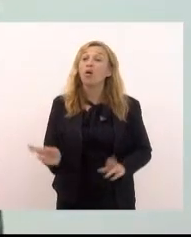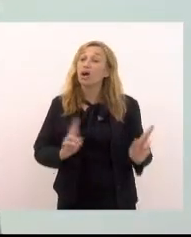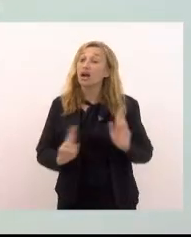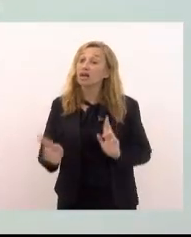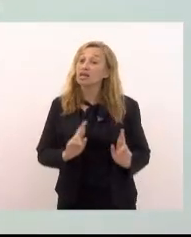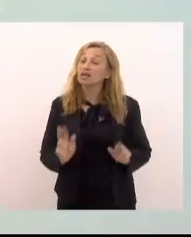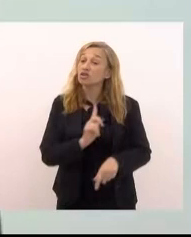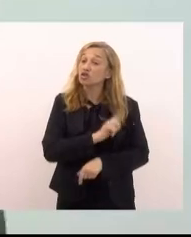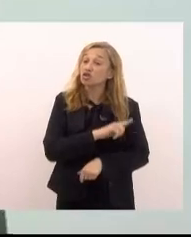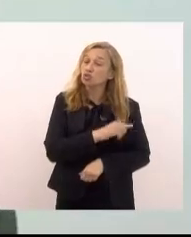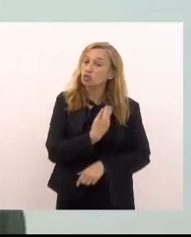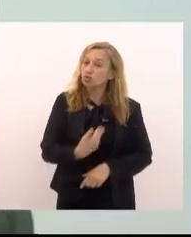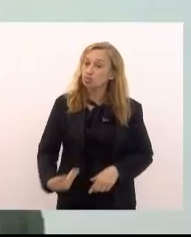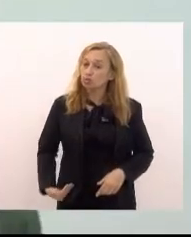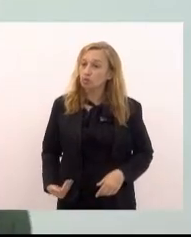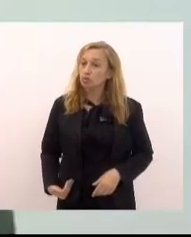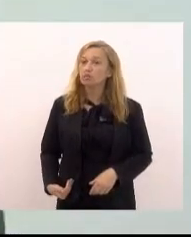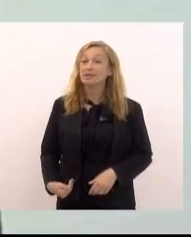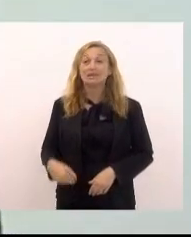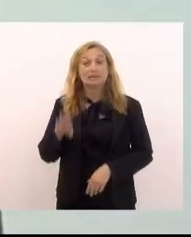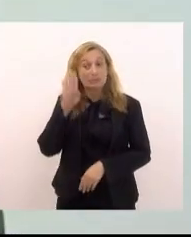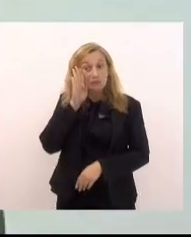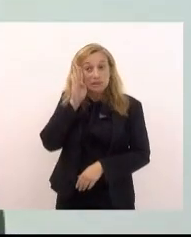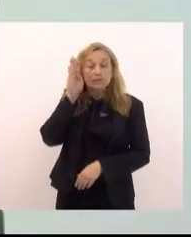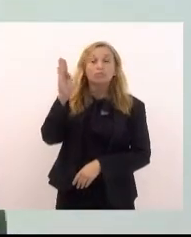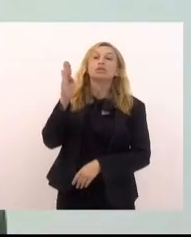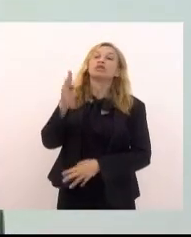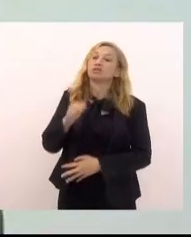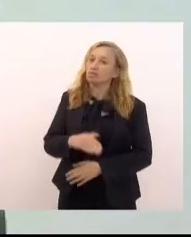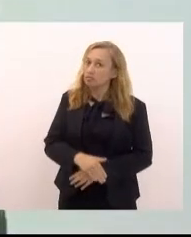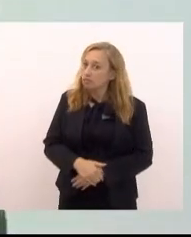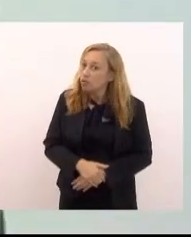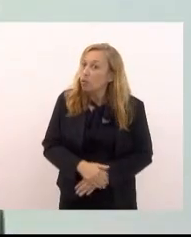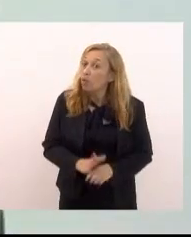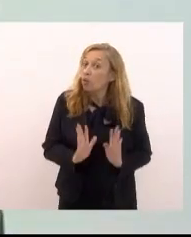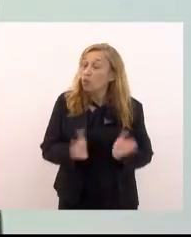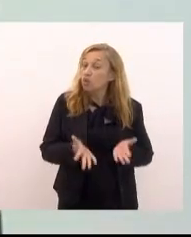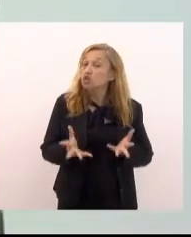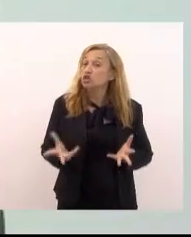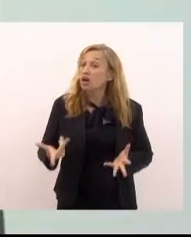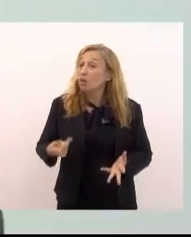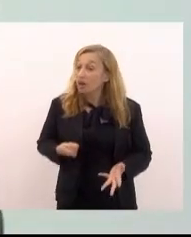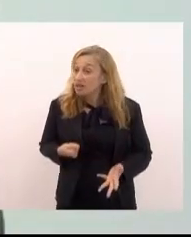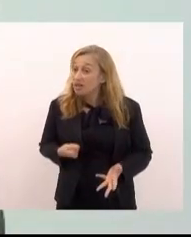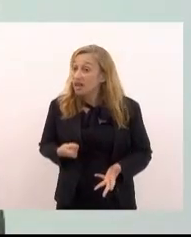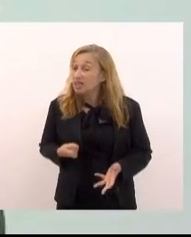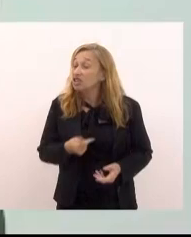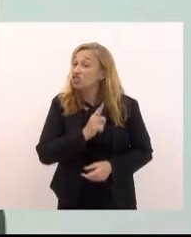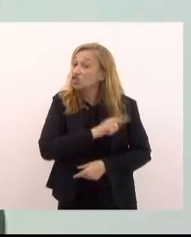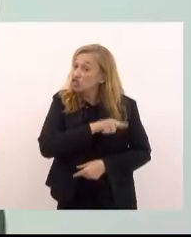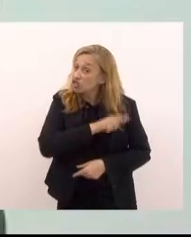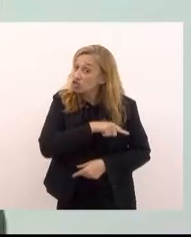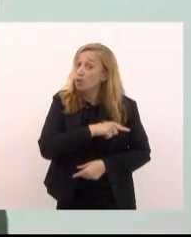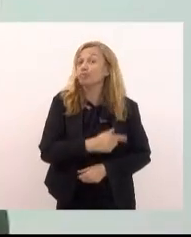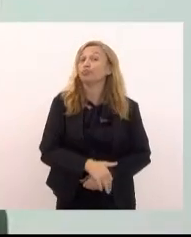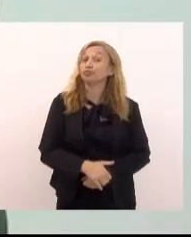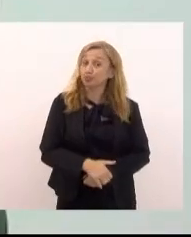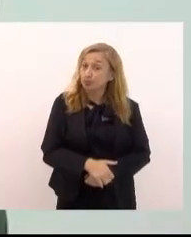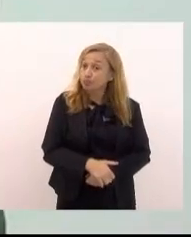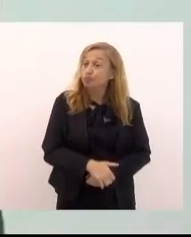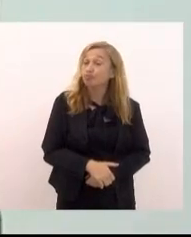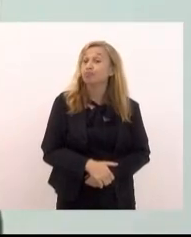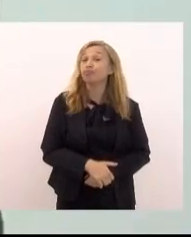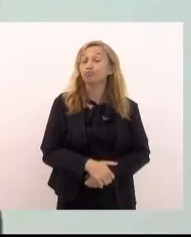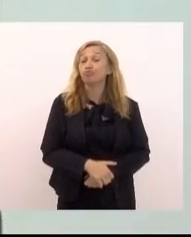nossos gestores públicos, essenciais hoje na qualidade de gestão da